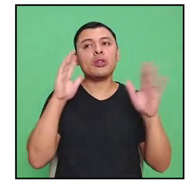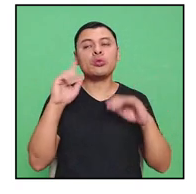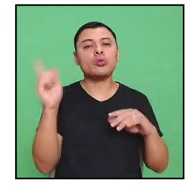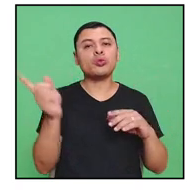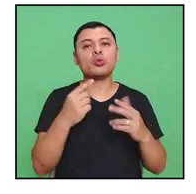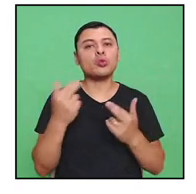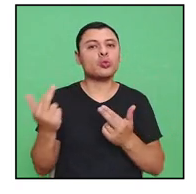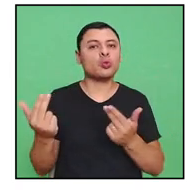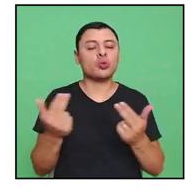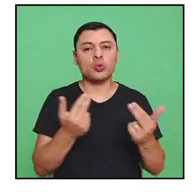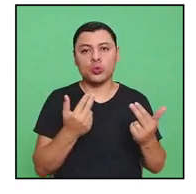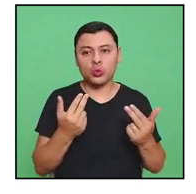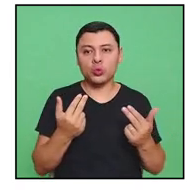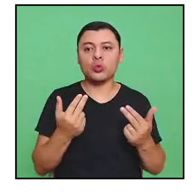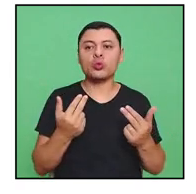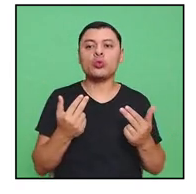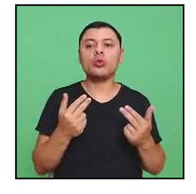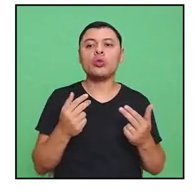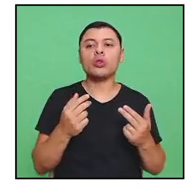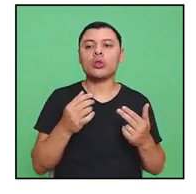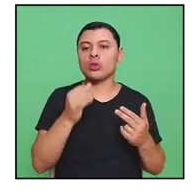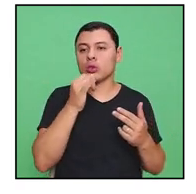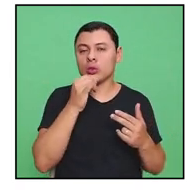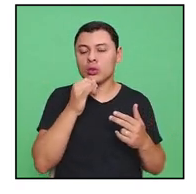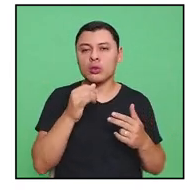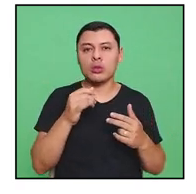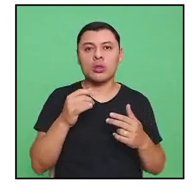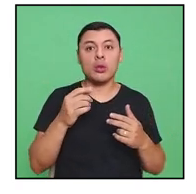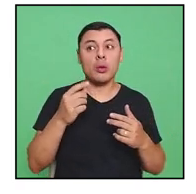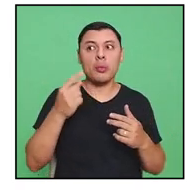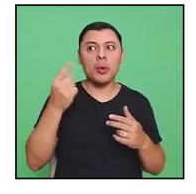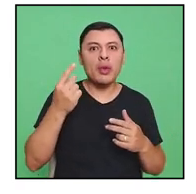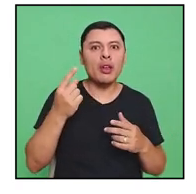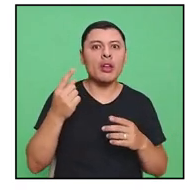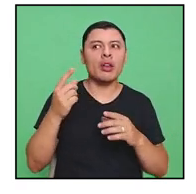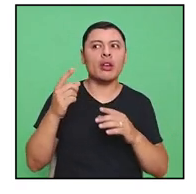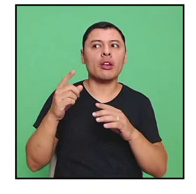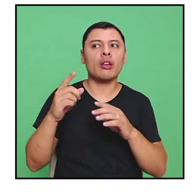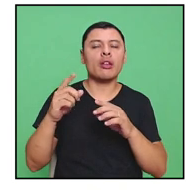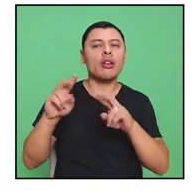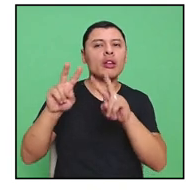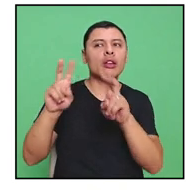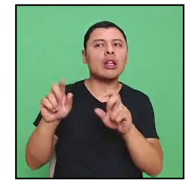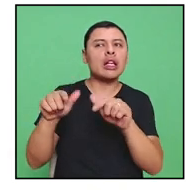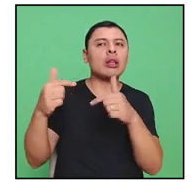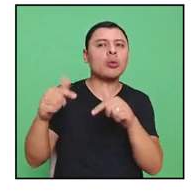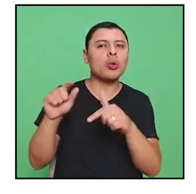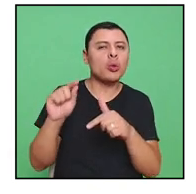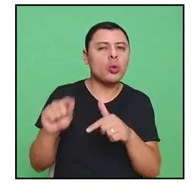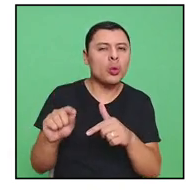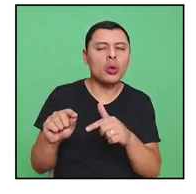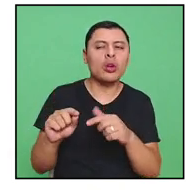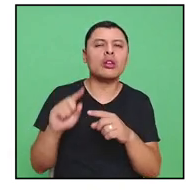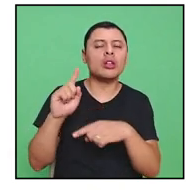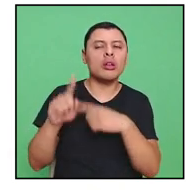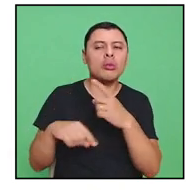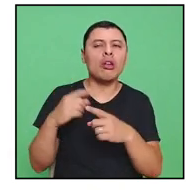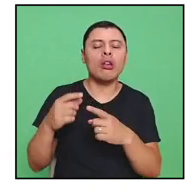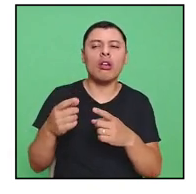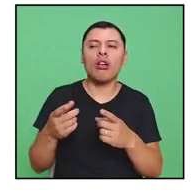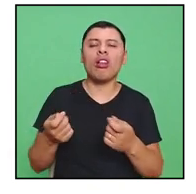é pegar uma instância primeira, né, que se esperava do que seria aquele trabalho e meio que frustrar essa expectativa,